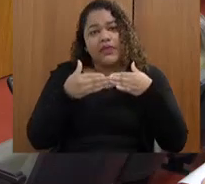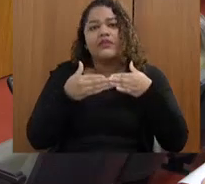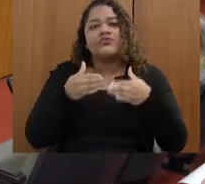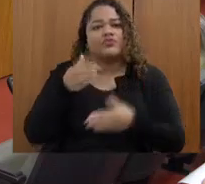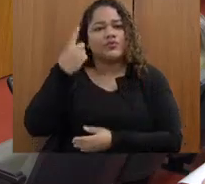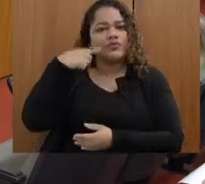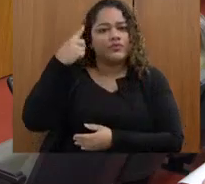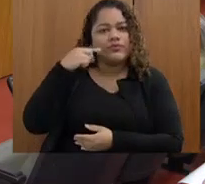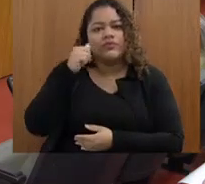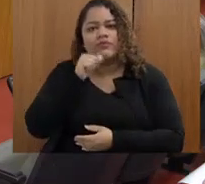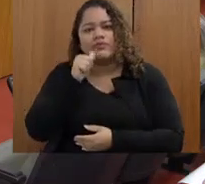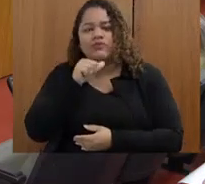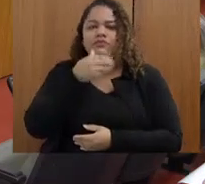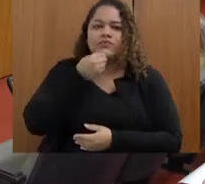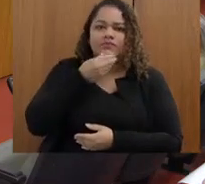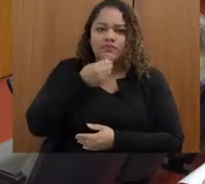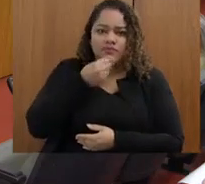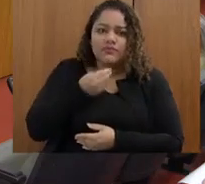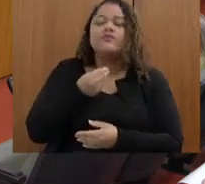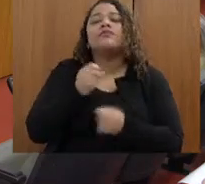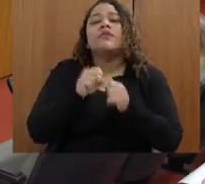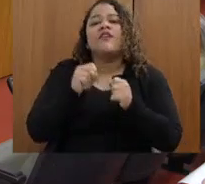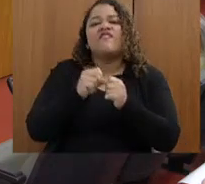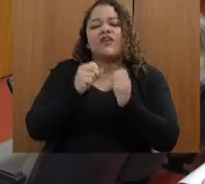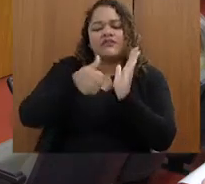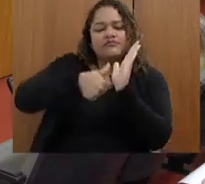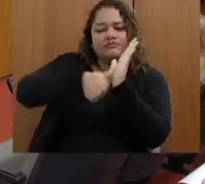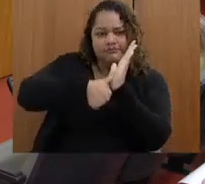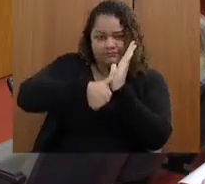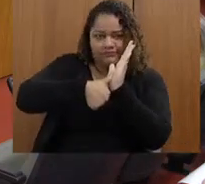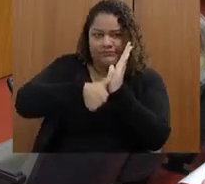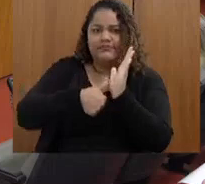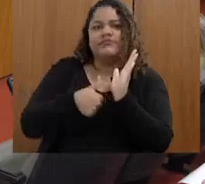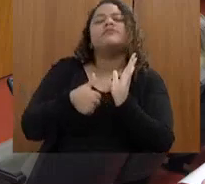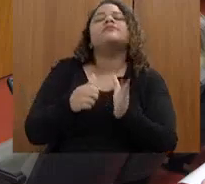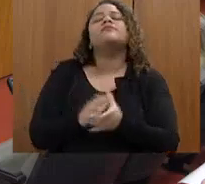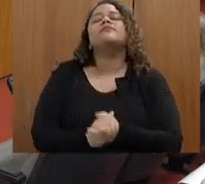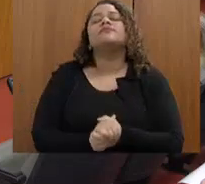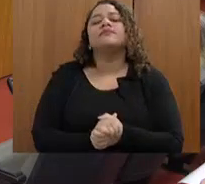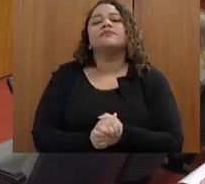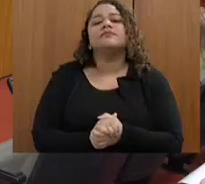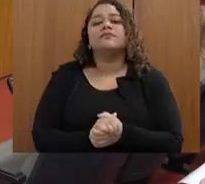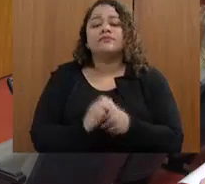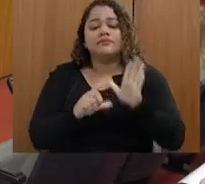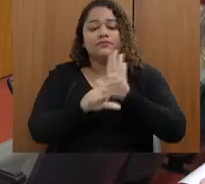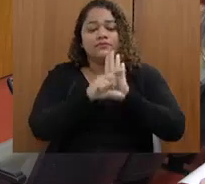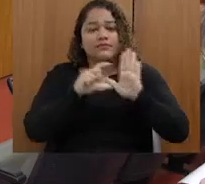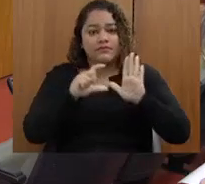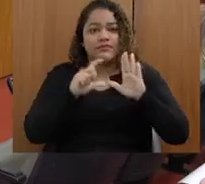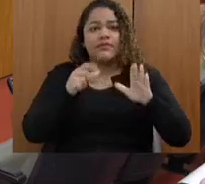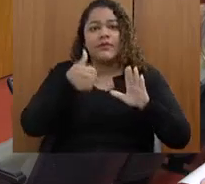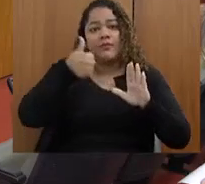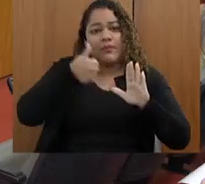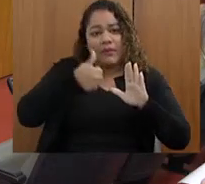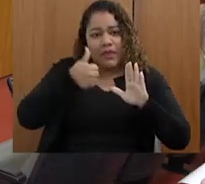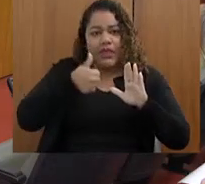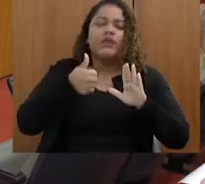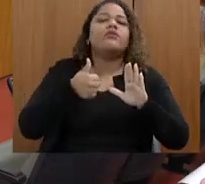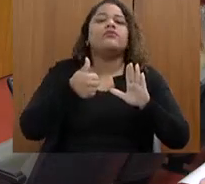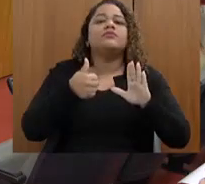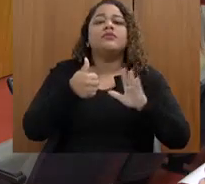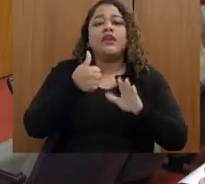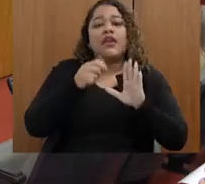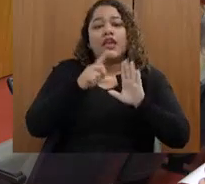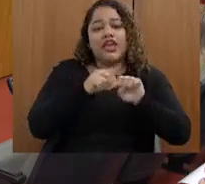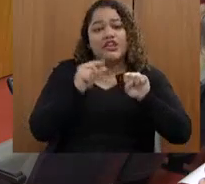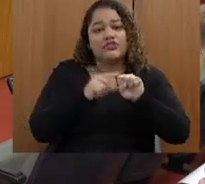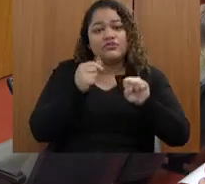façam seu registro biométrico no terminal Presidente nos termos do parágrafo primeiro do artigo 132 o Regimento Interno